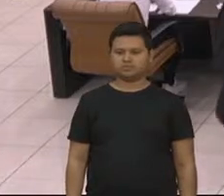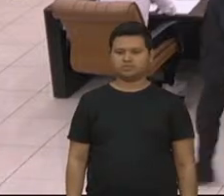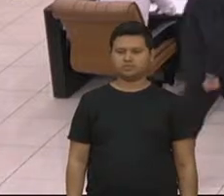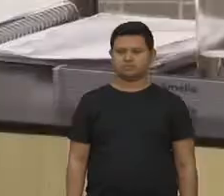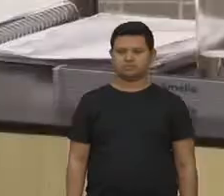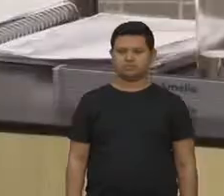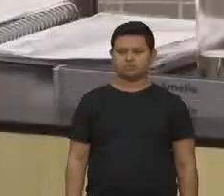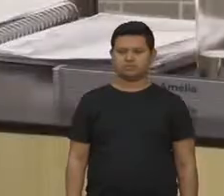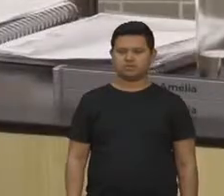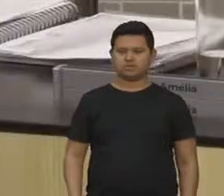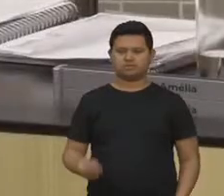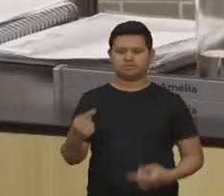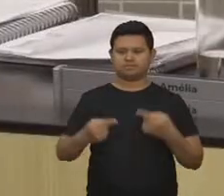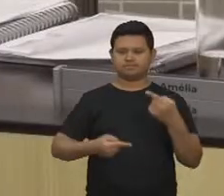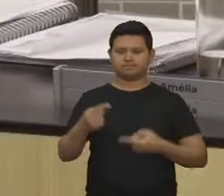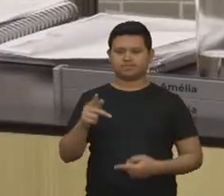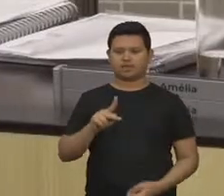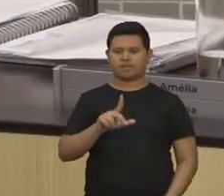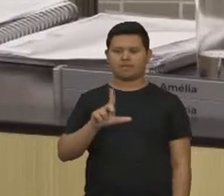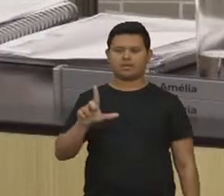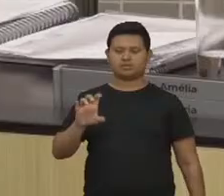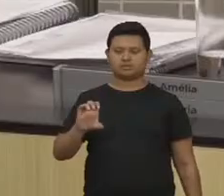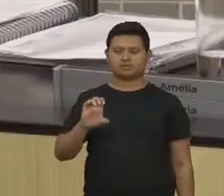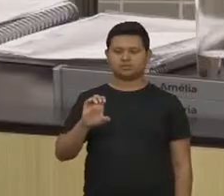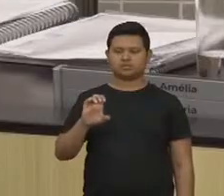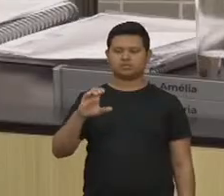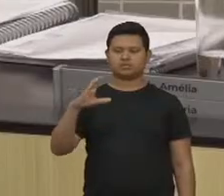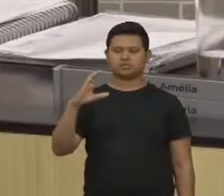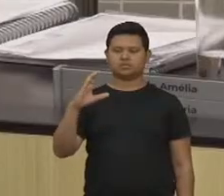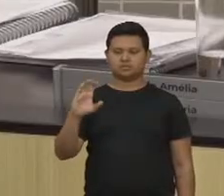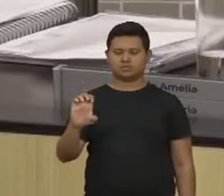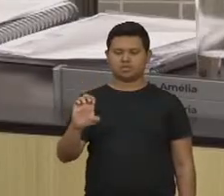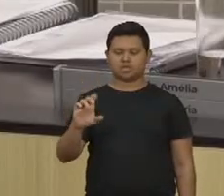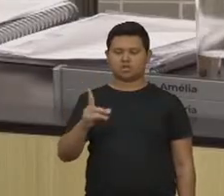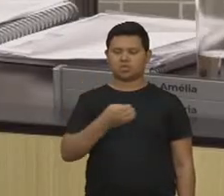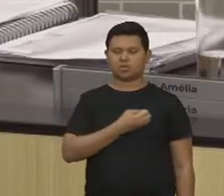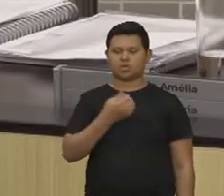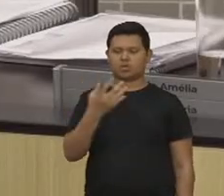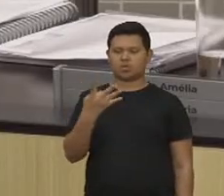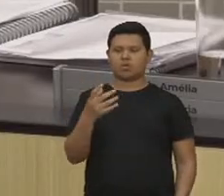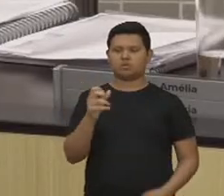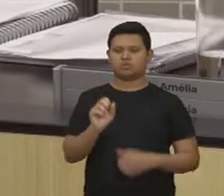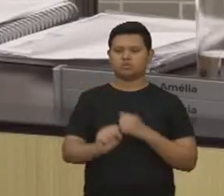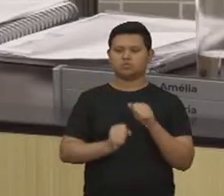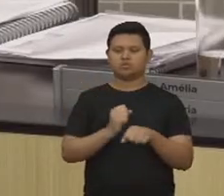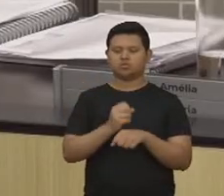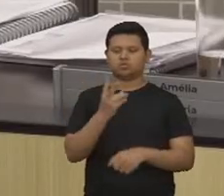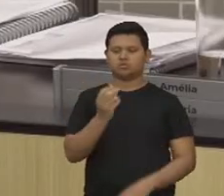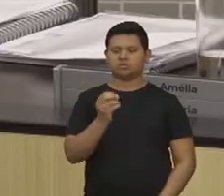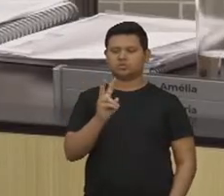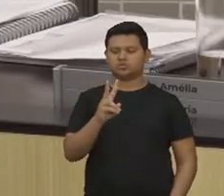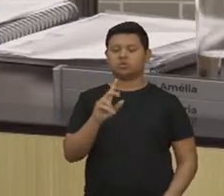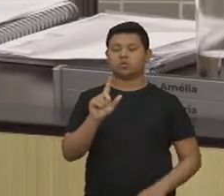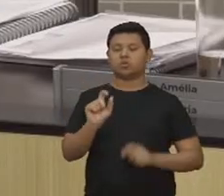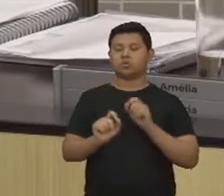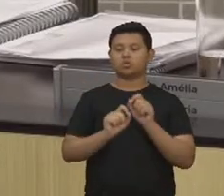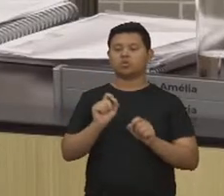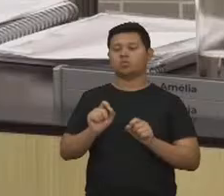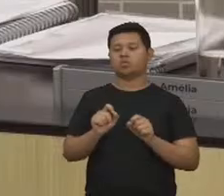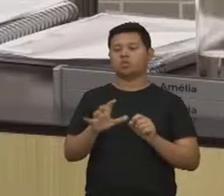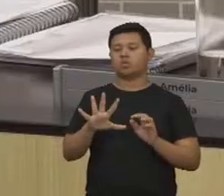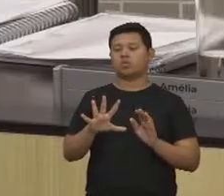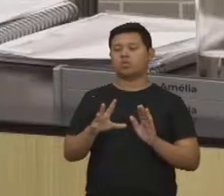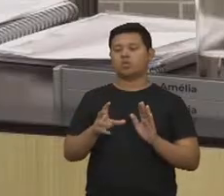Primeira discussão do PLCE número 4 de 2025, projeto de lei complementar